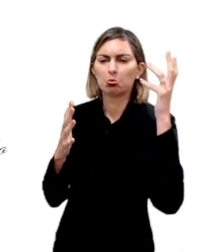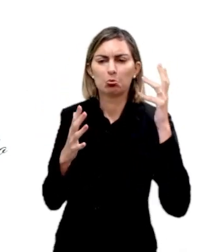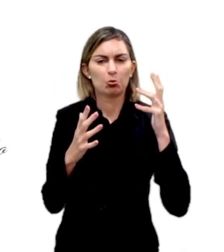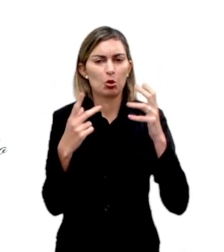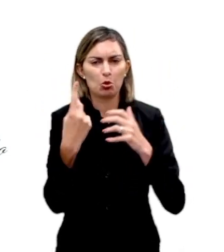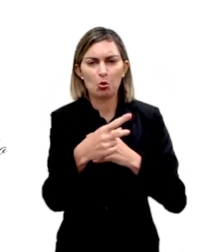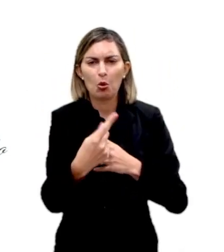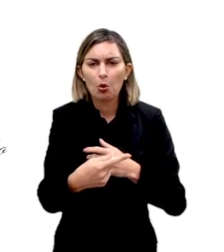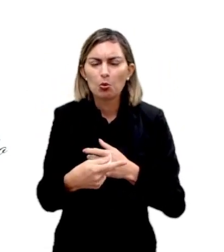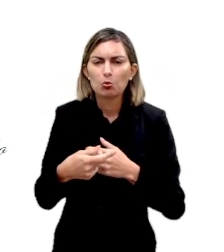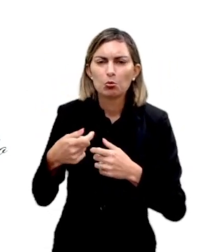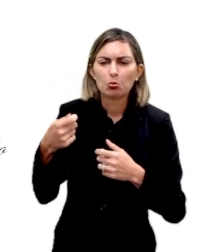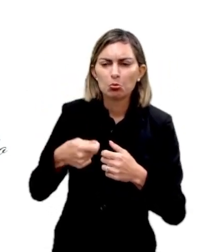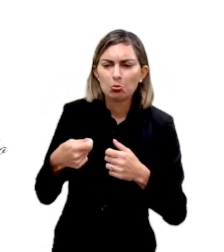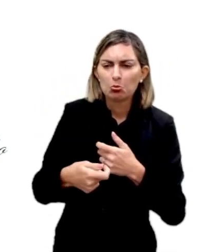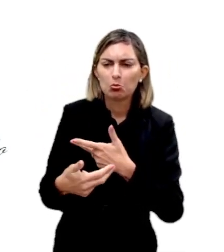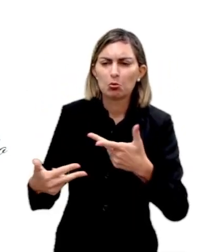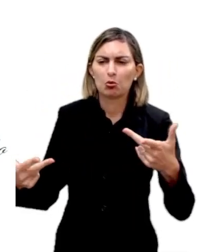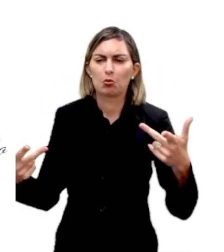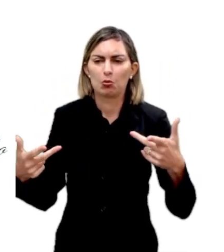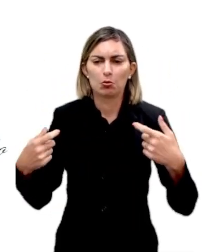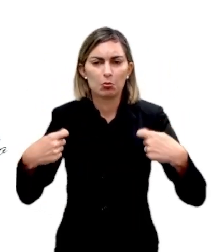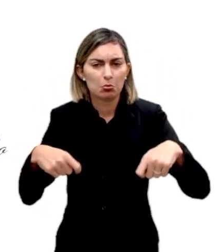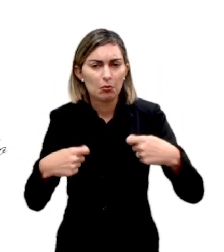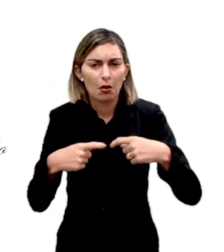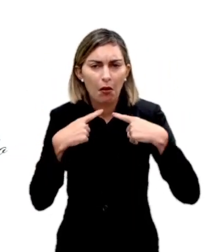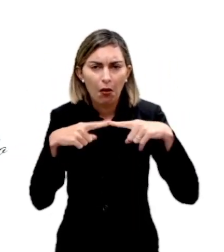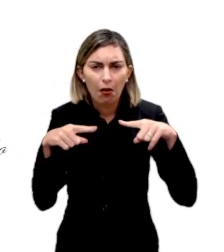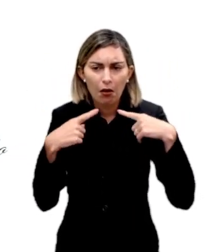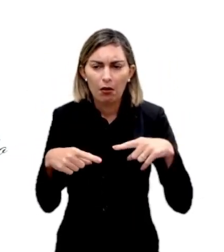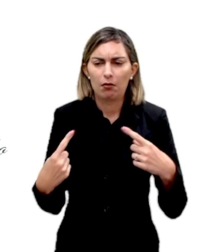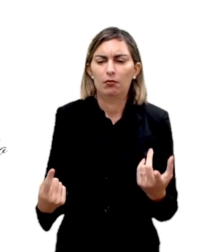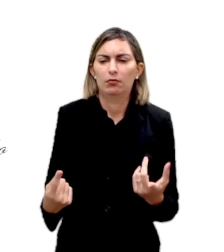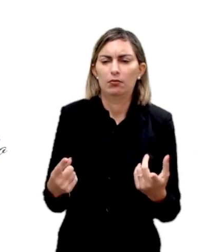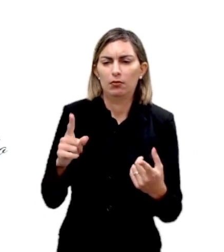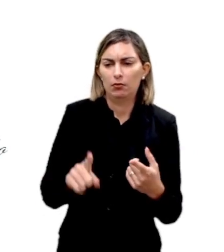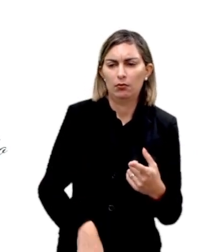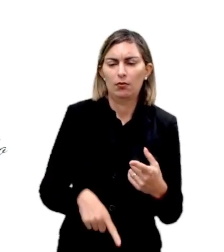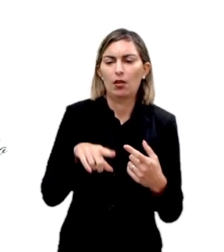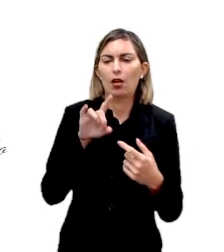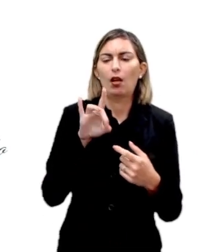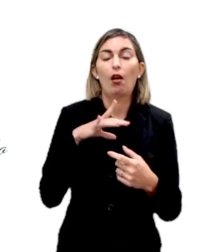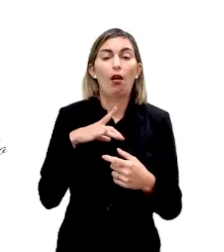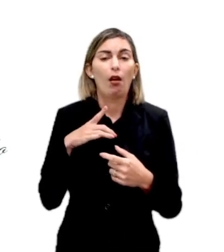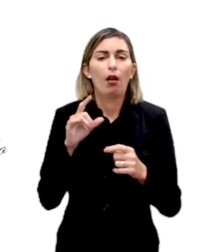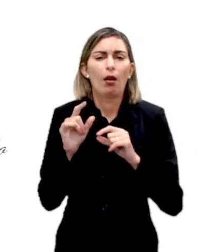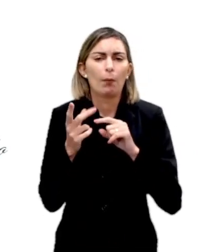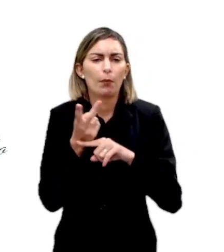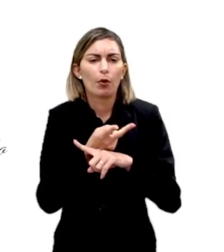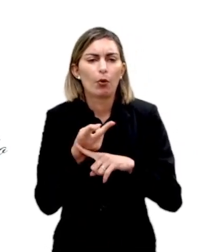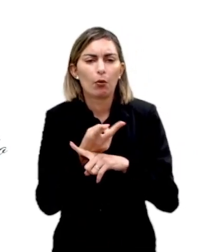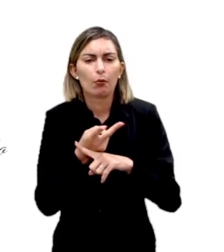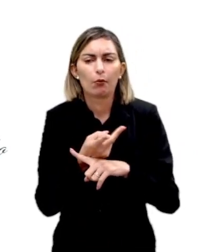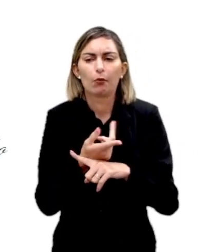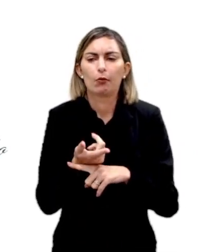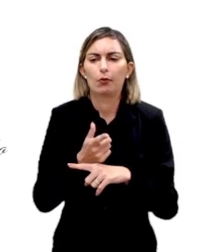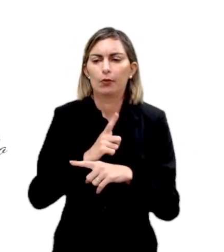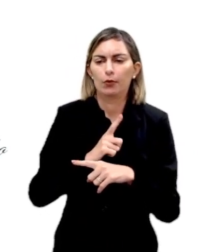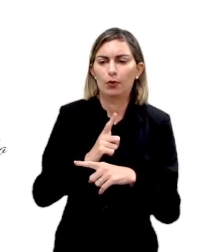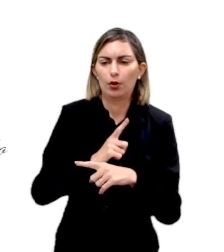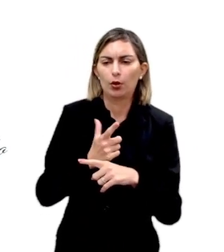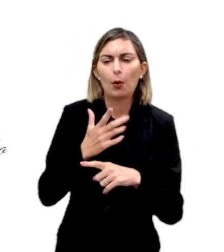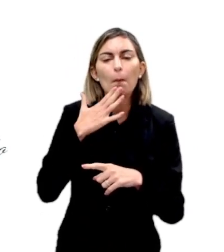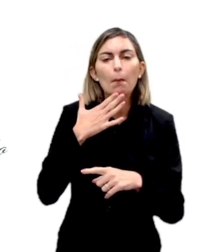suas cobranças, suas reclamações é apenas uma questão de procurar ter